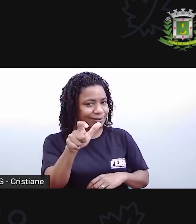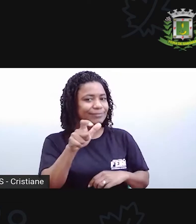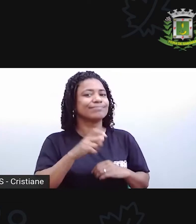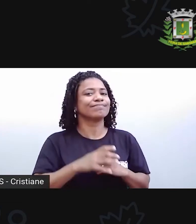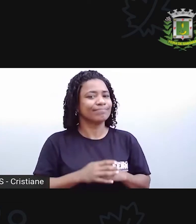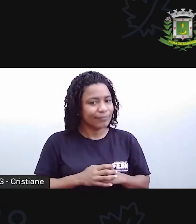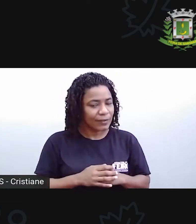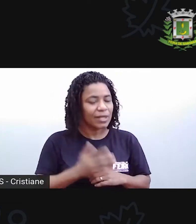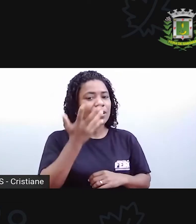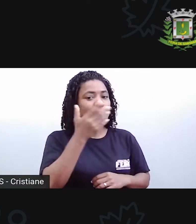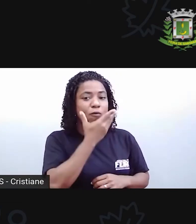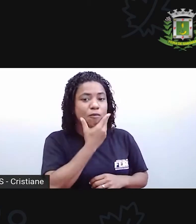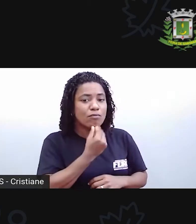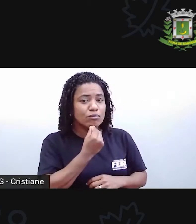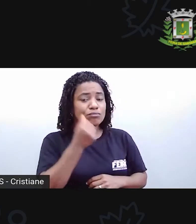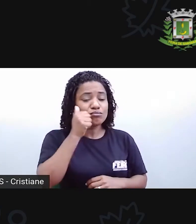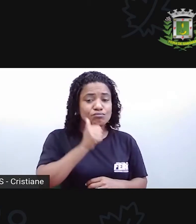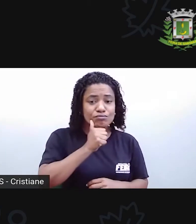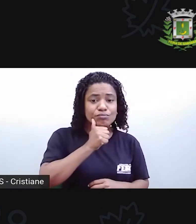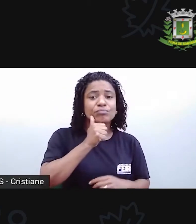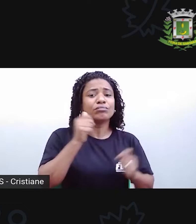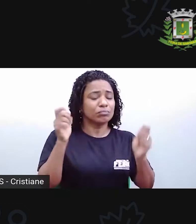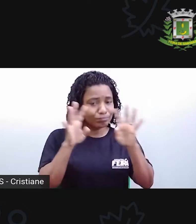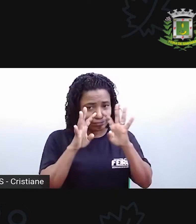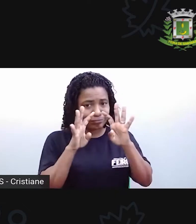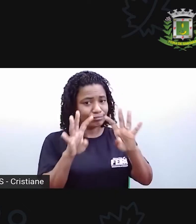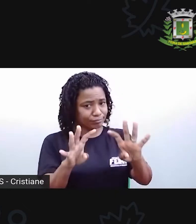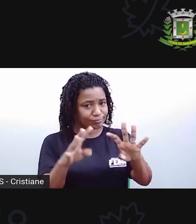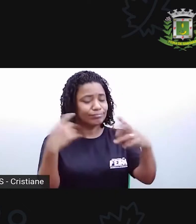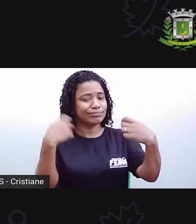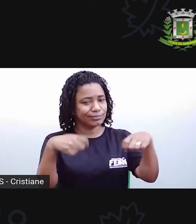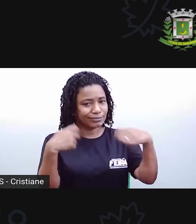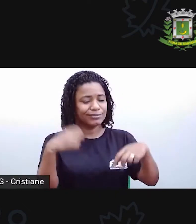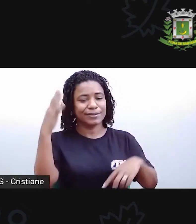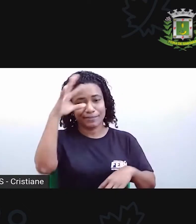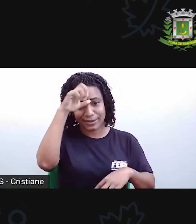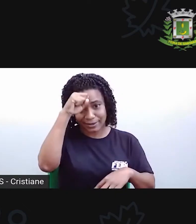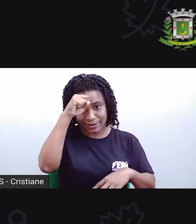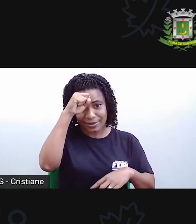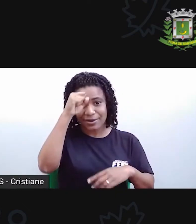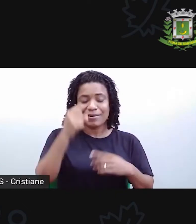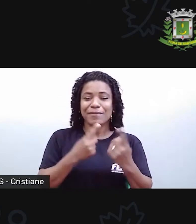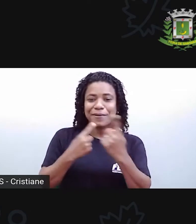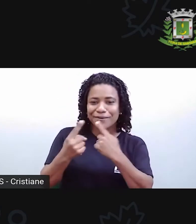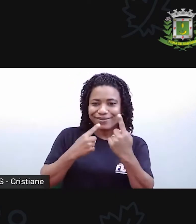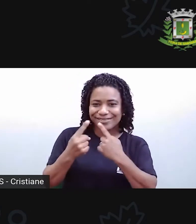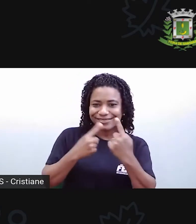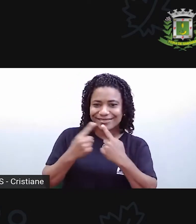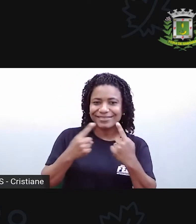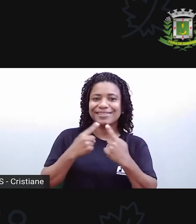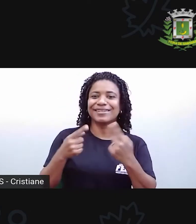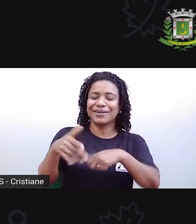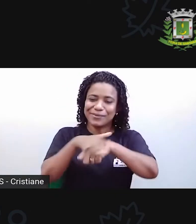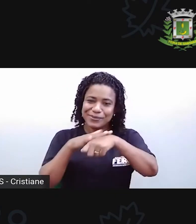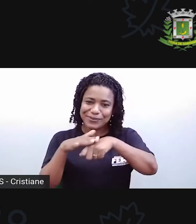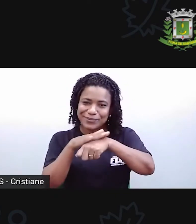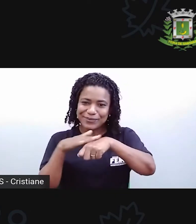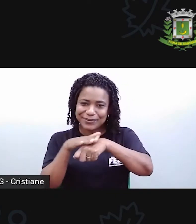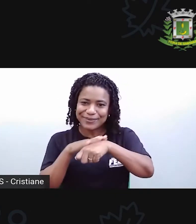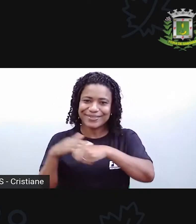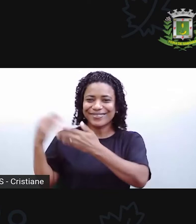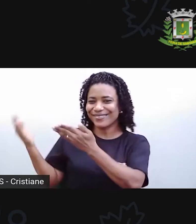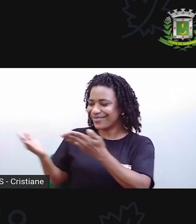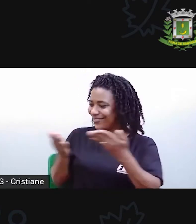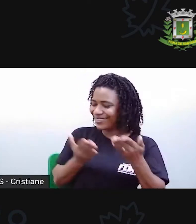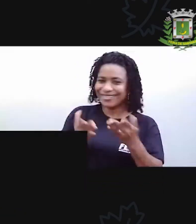meninos quanto meninas estejam atentos, certo? Só que para conversar melhor sobre esse tema, eu tenho uma convidada muito